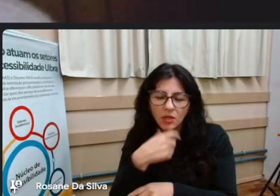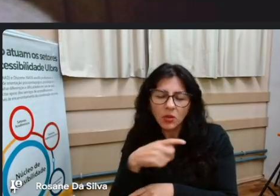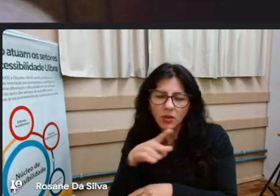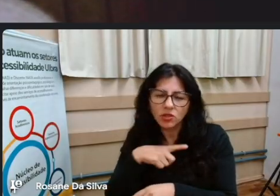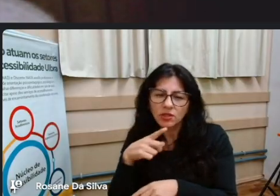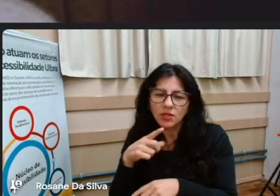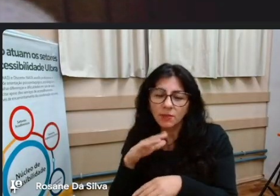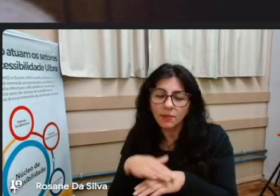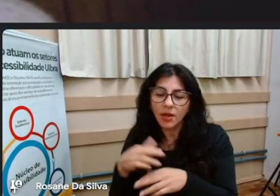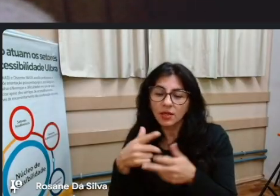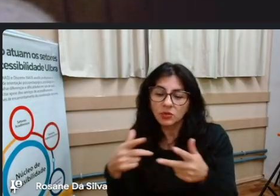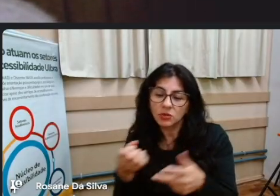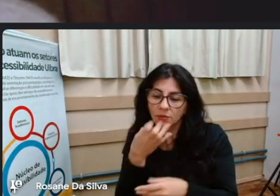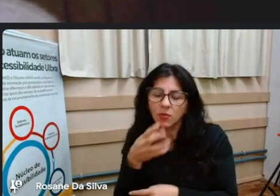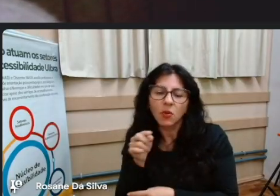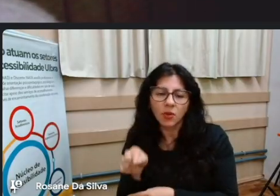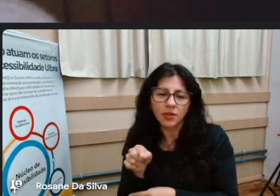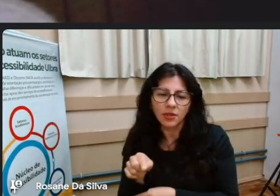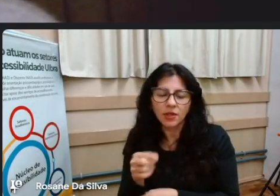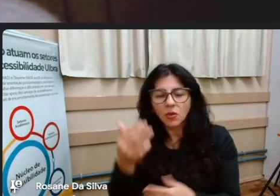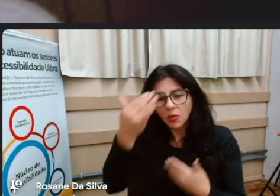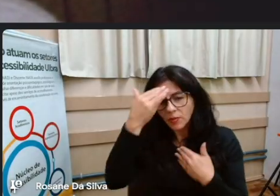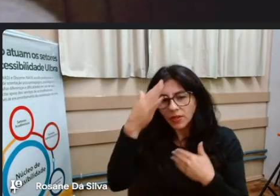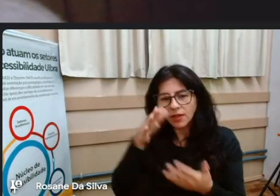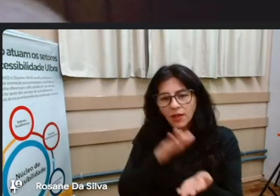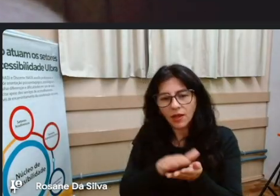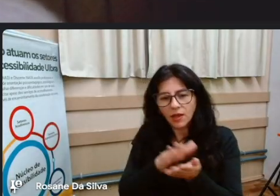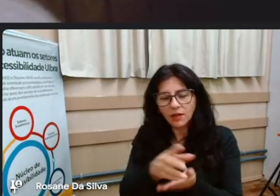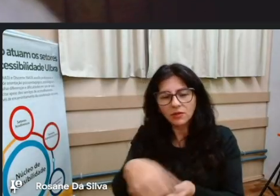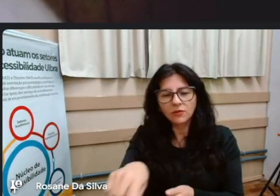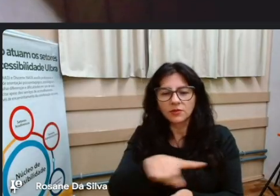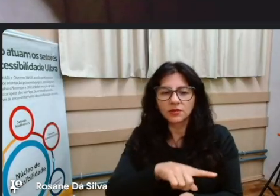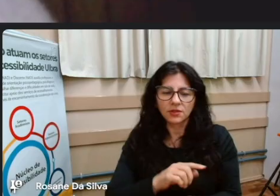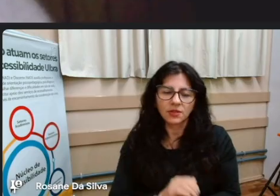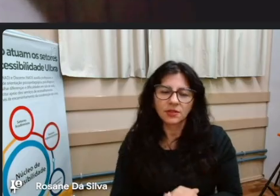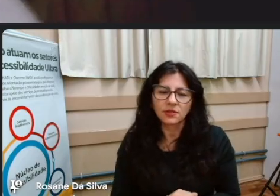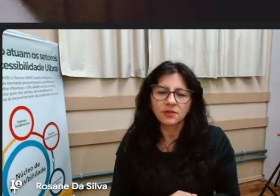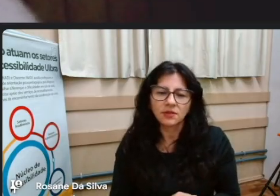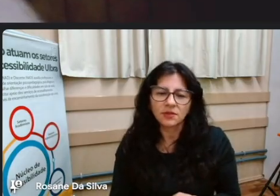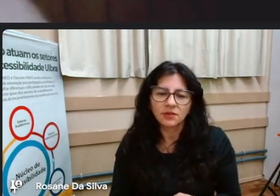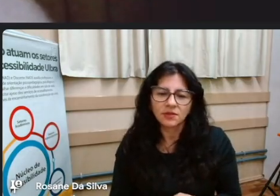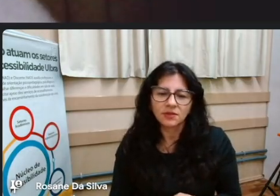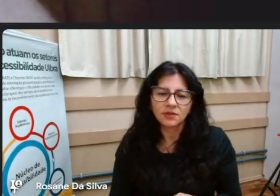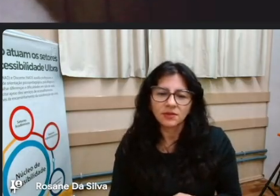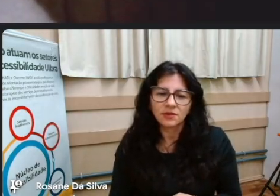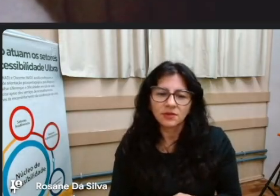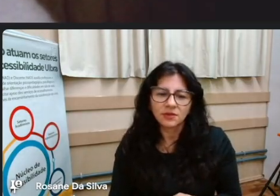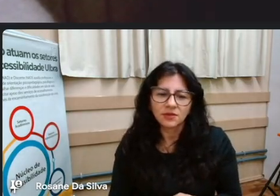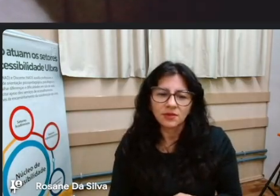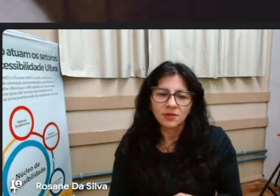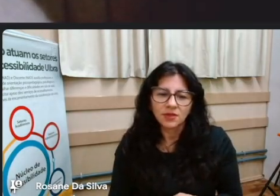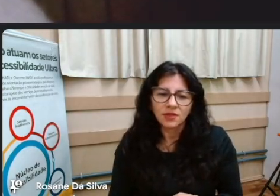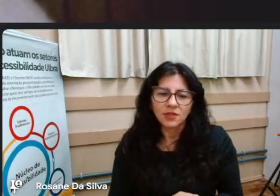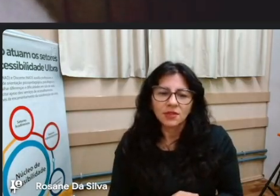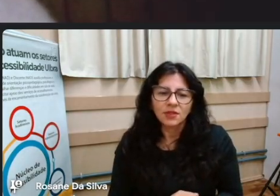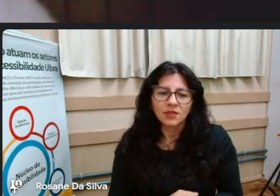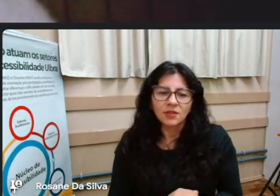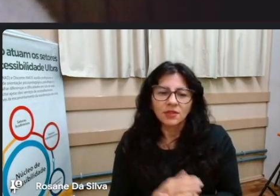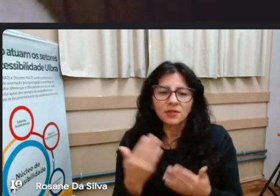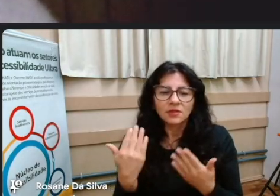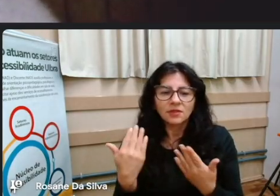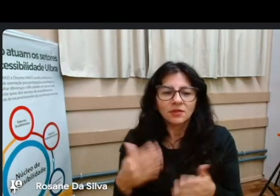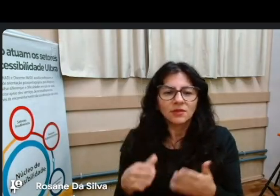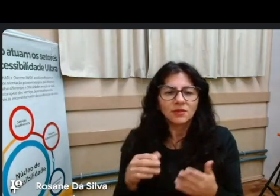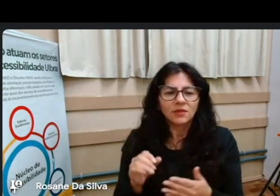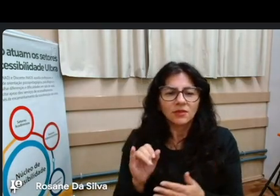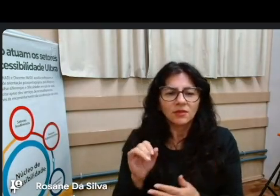eh Enfim acho que deve ser devem ter coisas muito boas ali Obrigada pela produção de vocês a Como